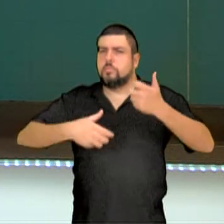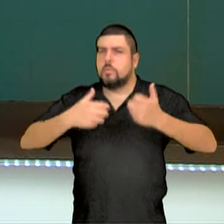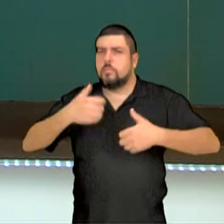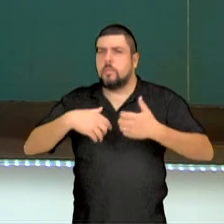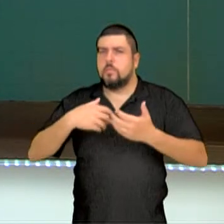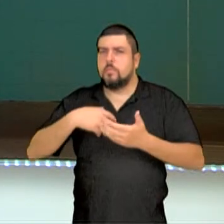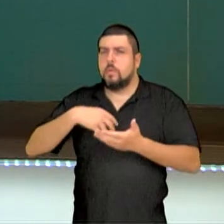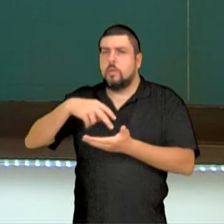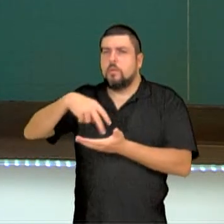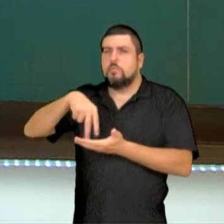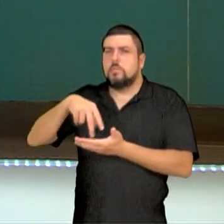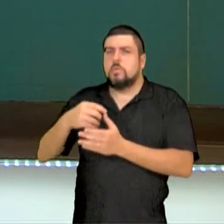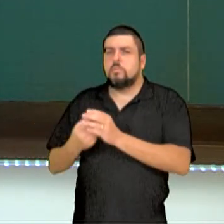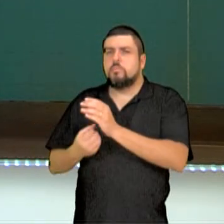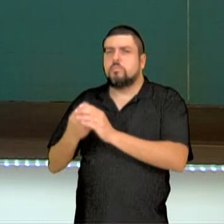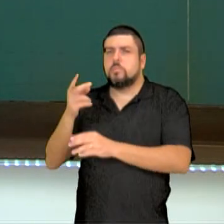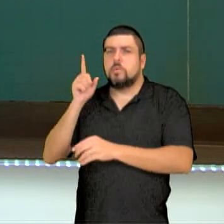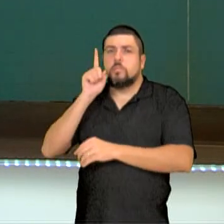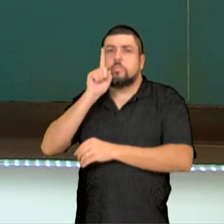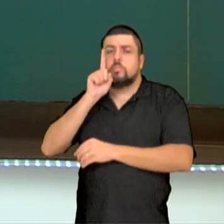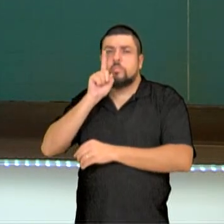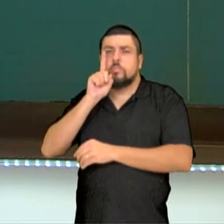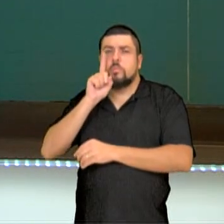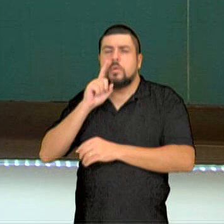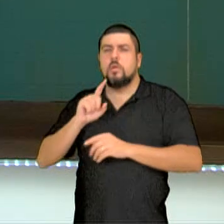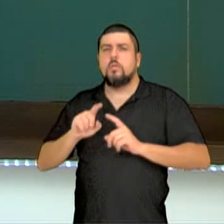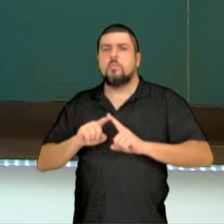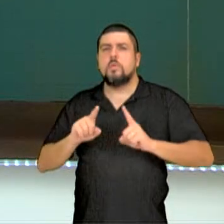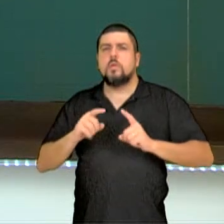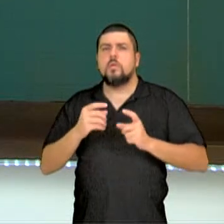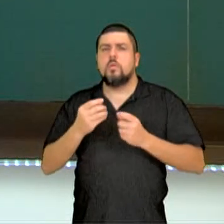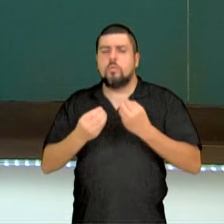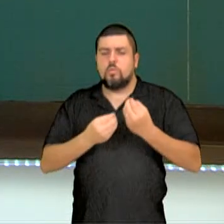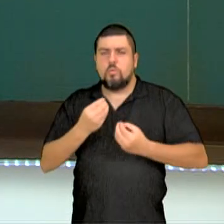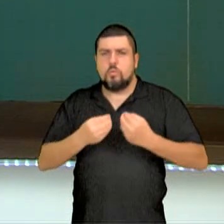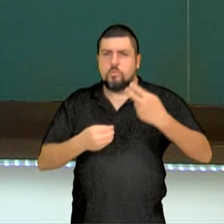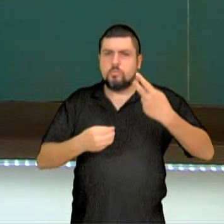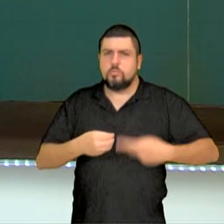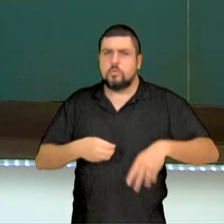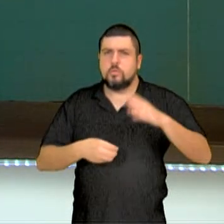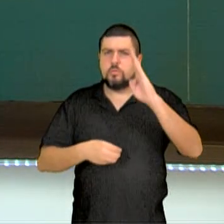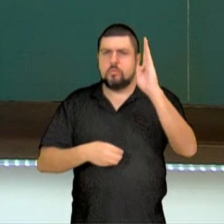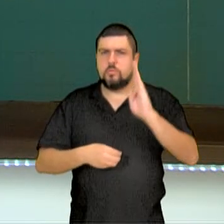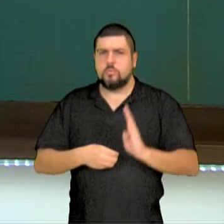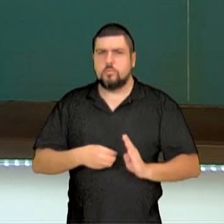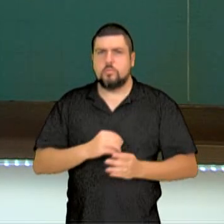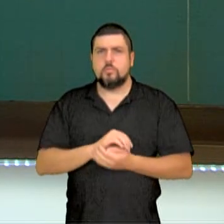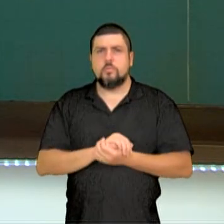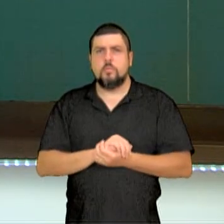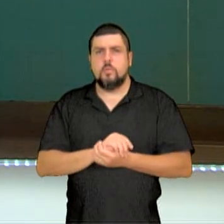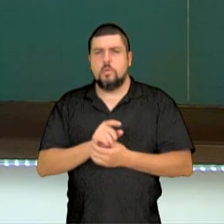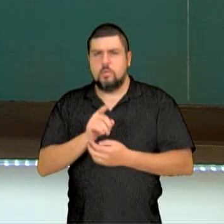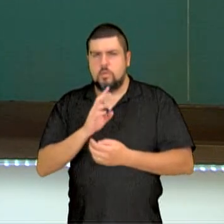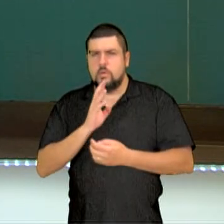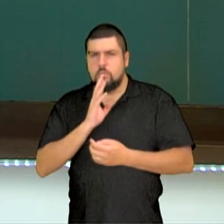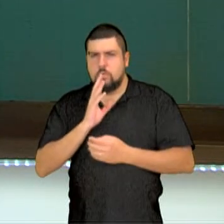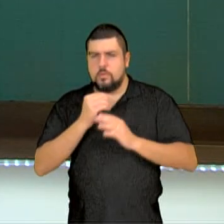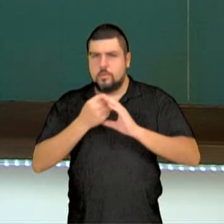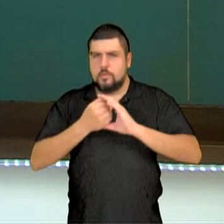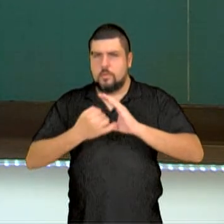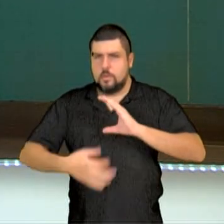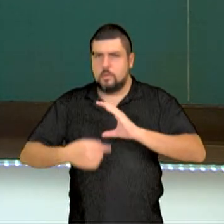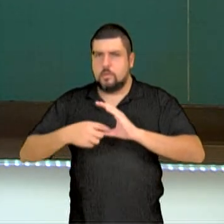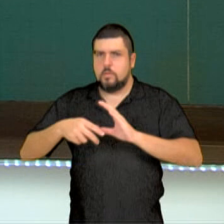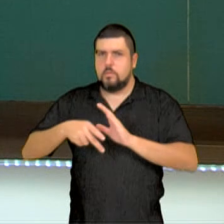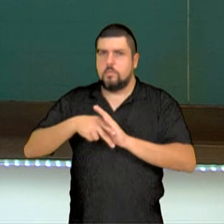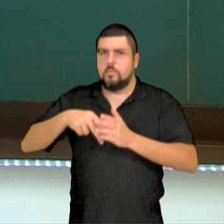sabe como ela chegou até nós? Você reconhece alguma característica das danças de rua? Você conhece alguma característica? Olha